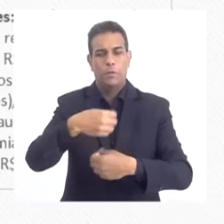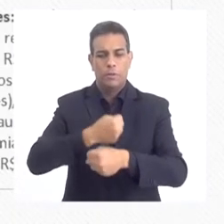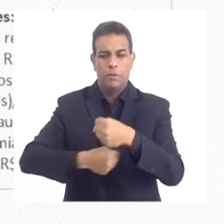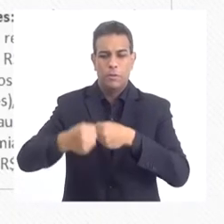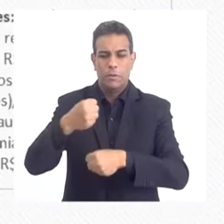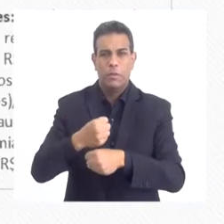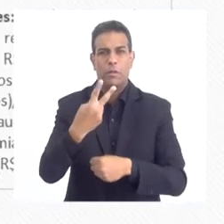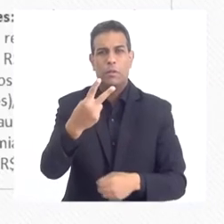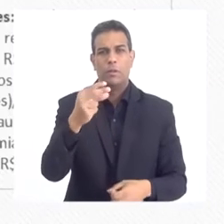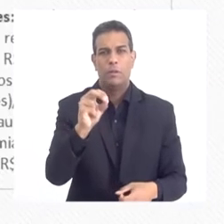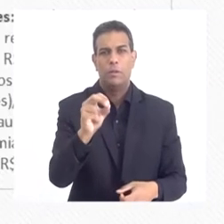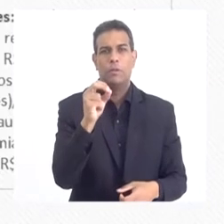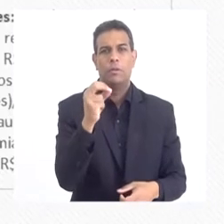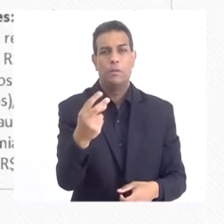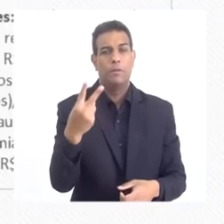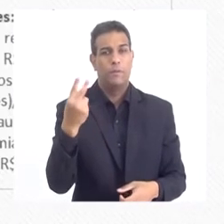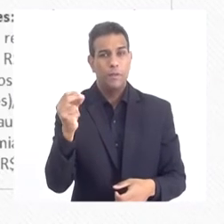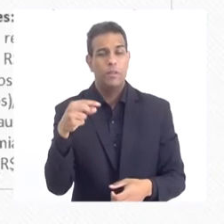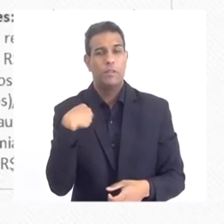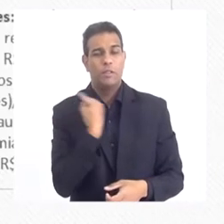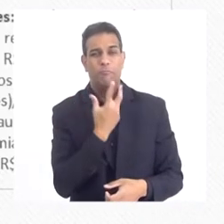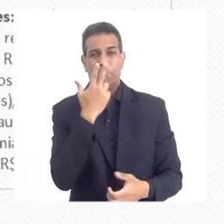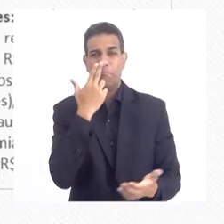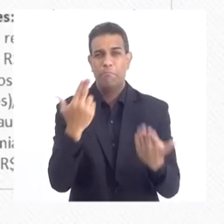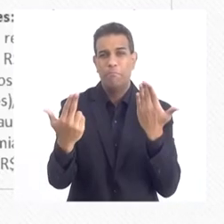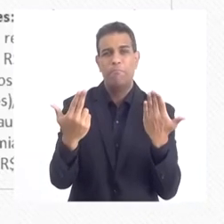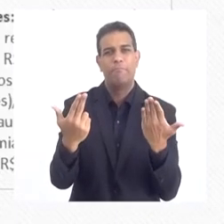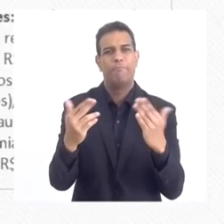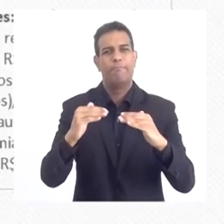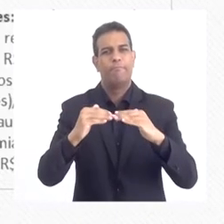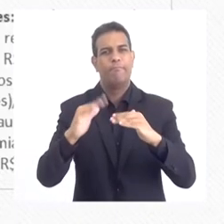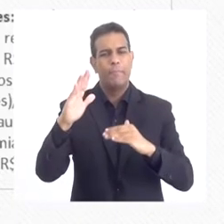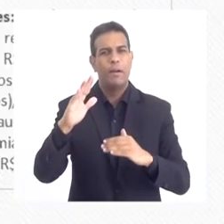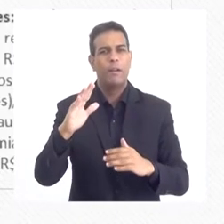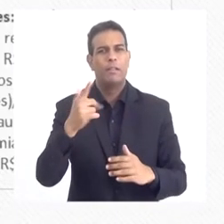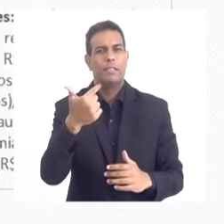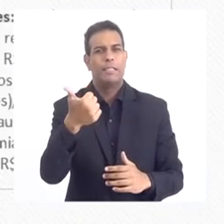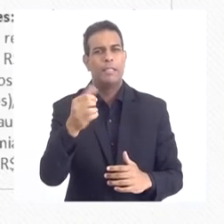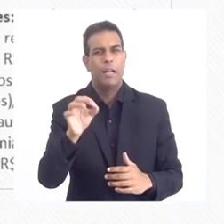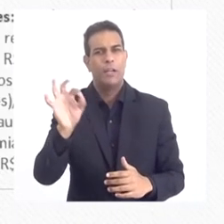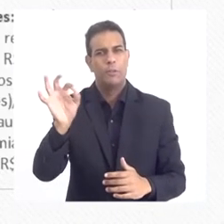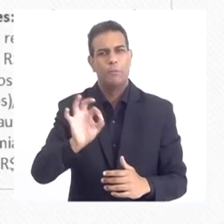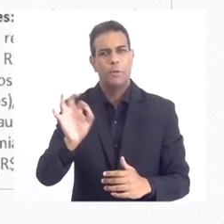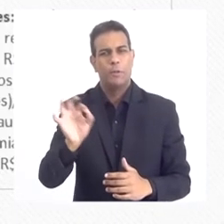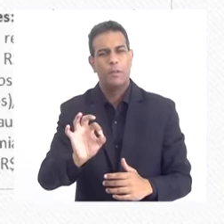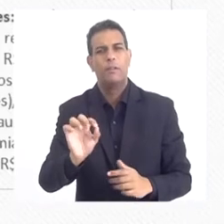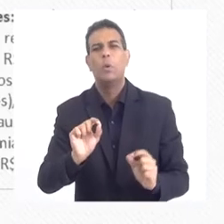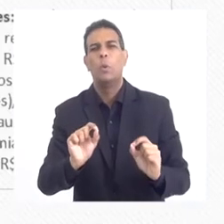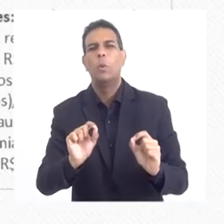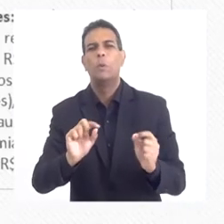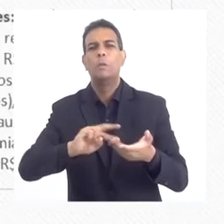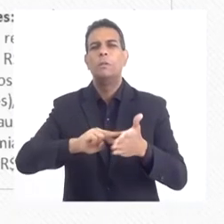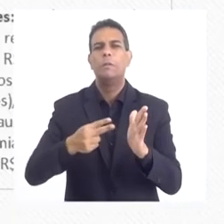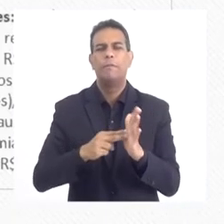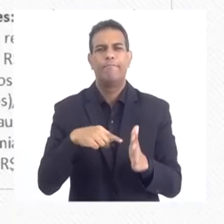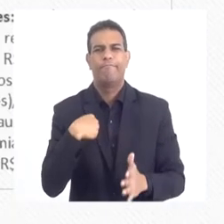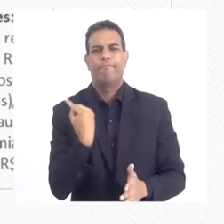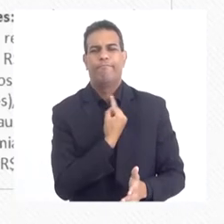2020 foi muito ruim. E a gente tem um crescimento de quase 10%, que é muito significativo,